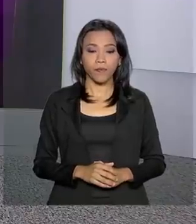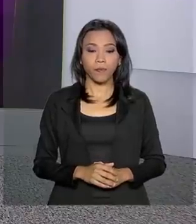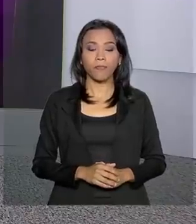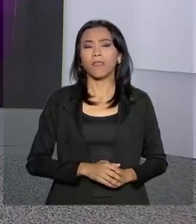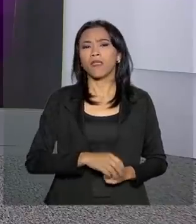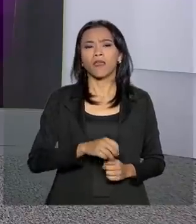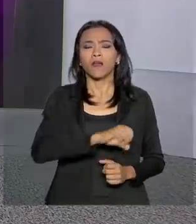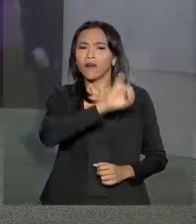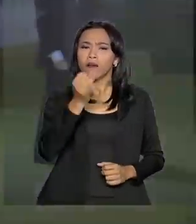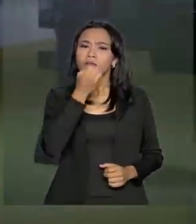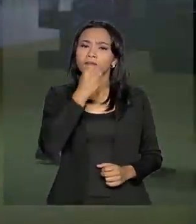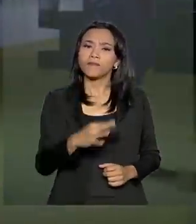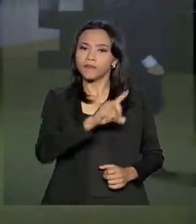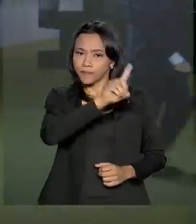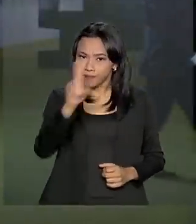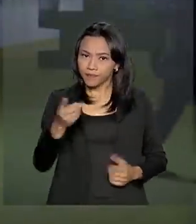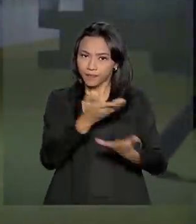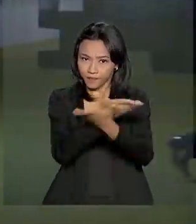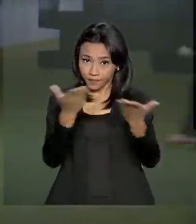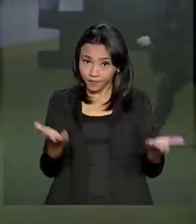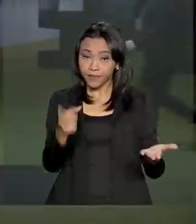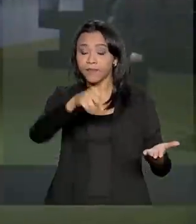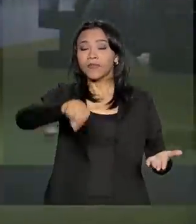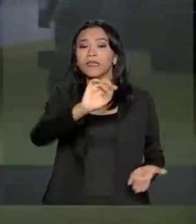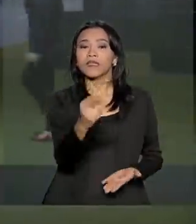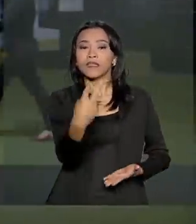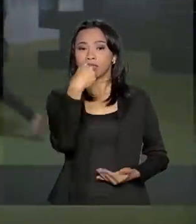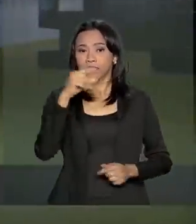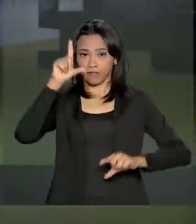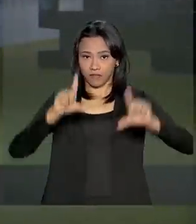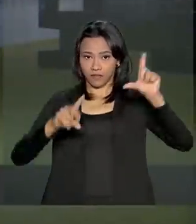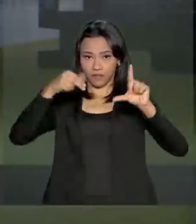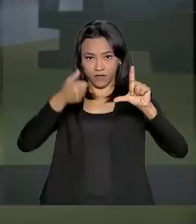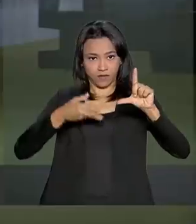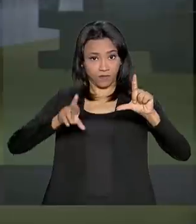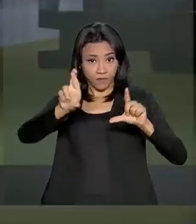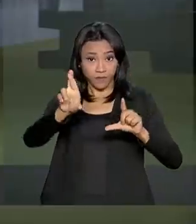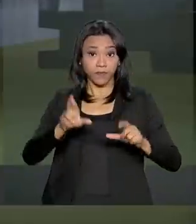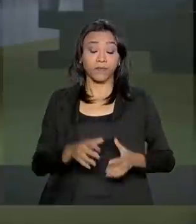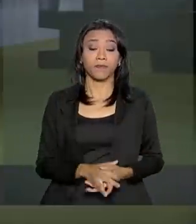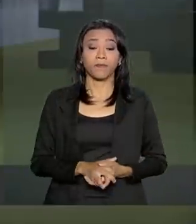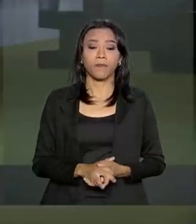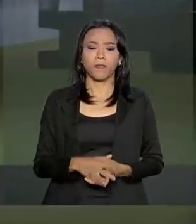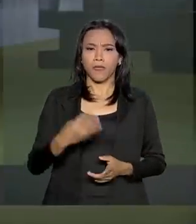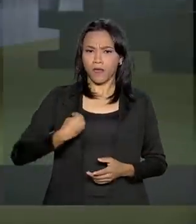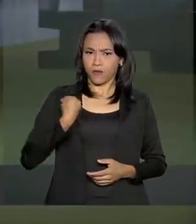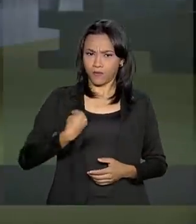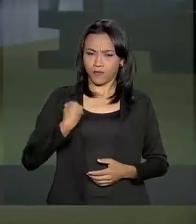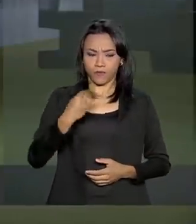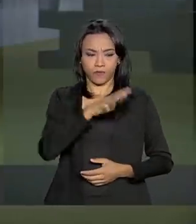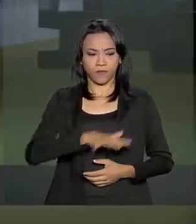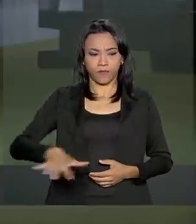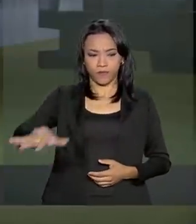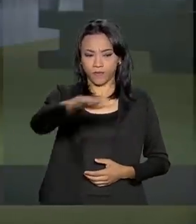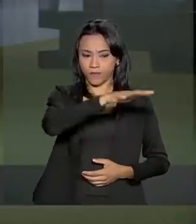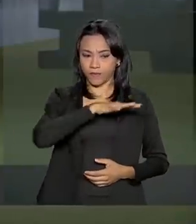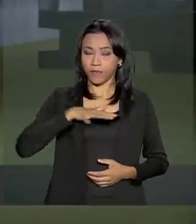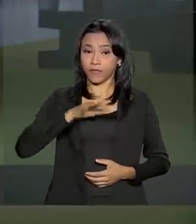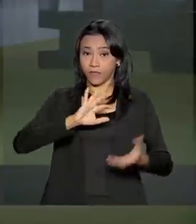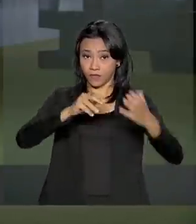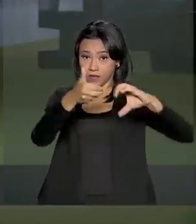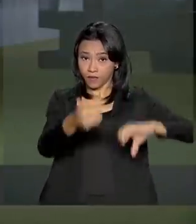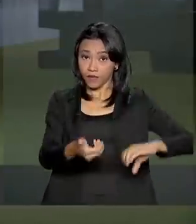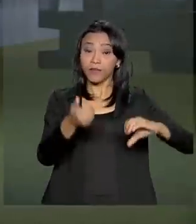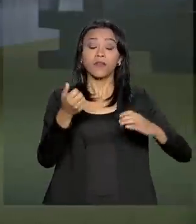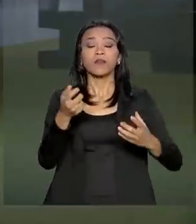Olá, Roberto. Bom dia para você. Bom dia para você que acompanha a NBR, a TV do Governo Federal. Eu estou no Congresso Nacional, onde o presidente